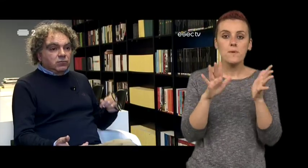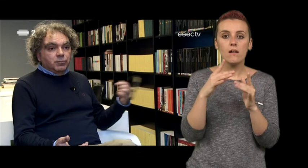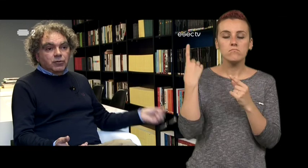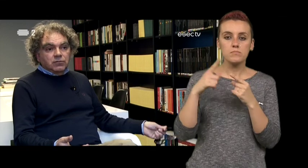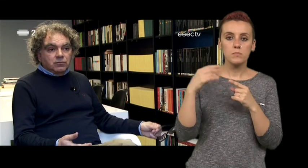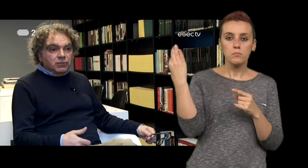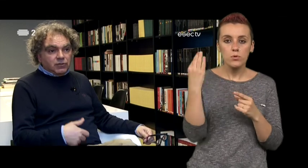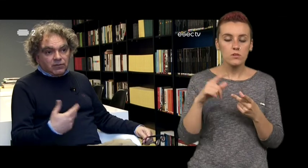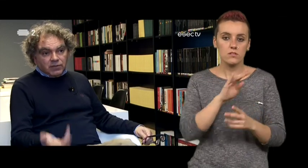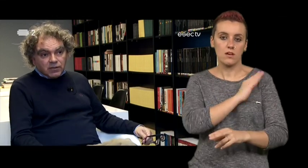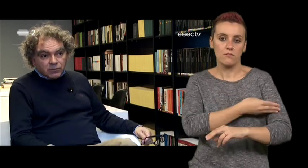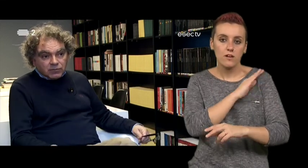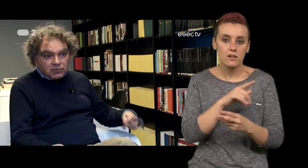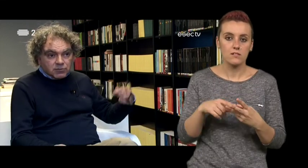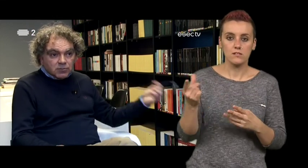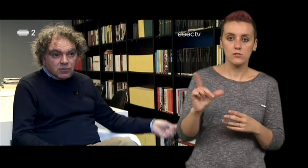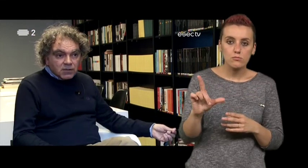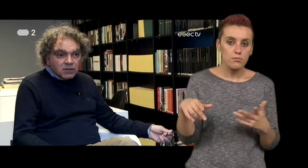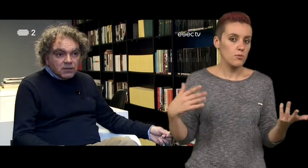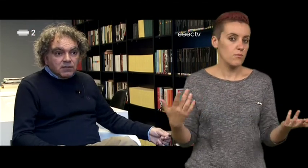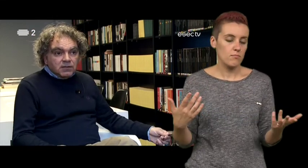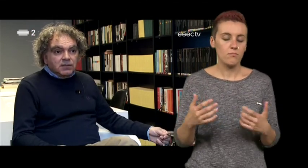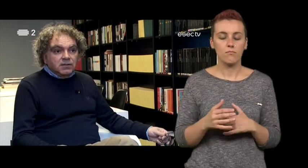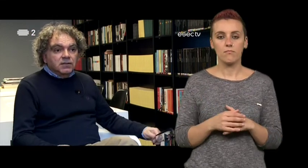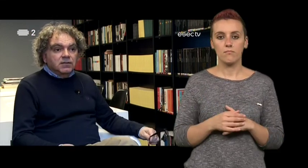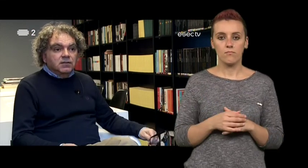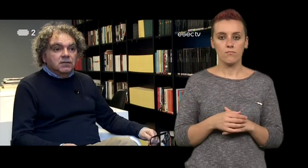vem um do Porto, outro de Aveiro, outro de Lisboa,